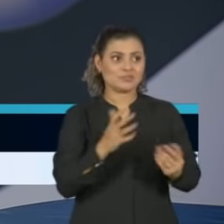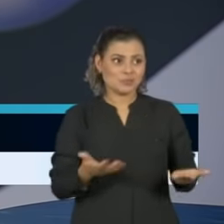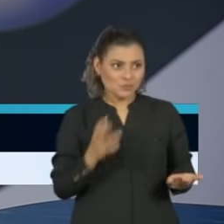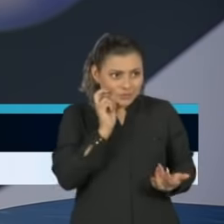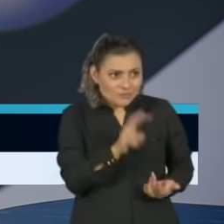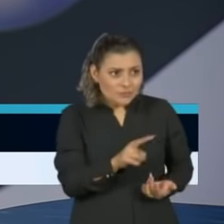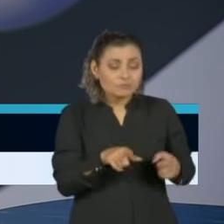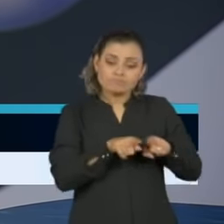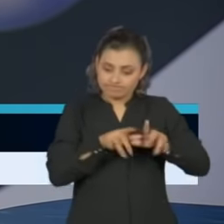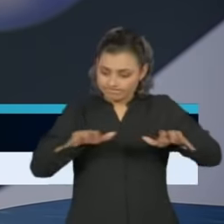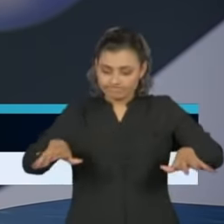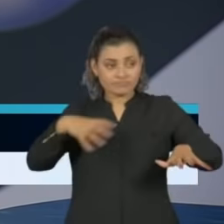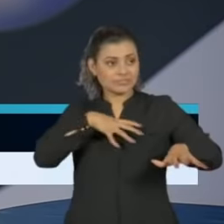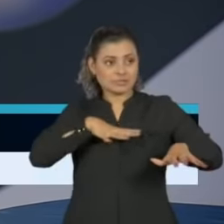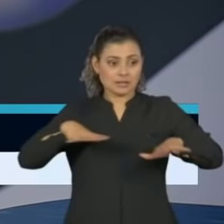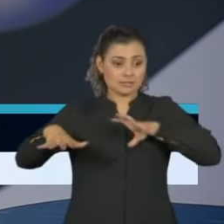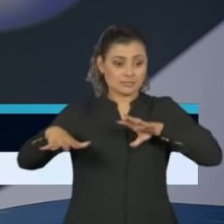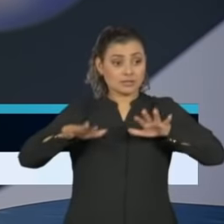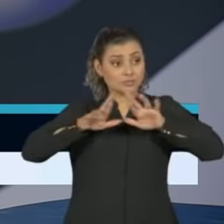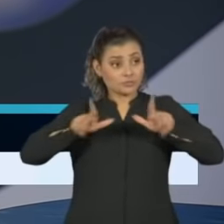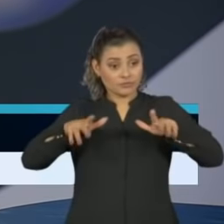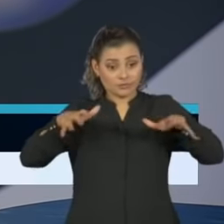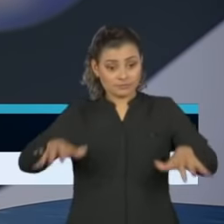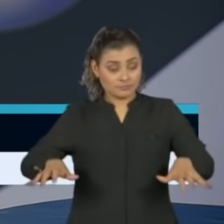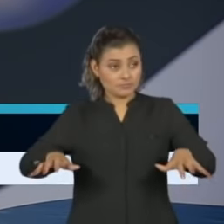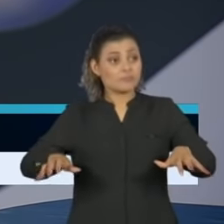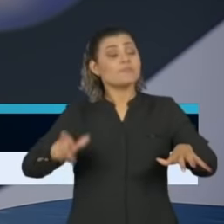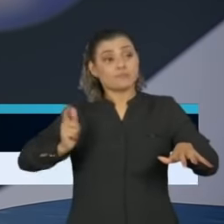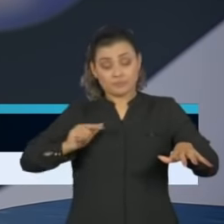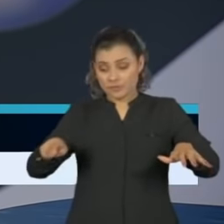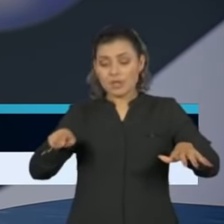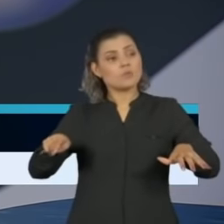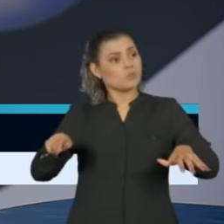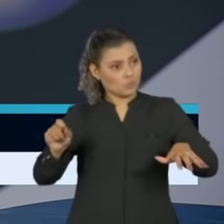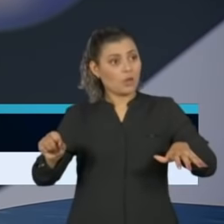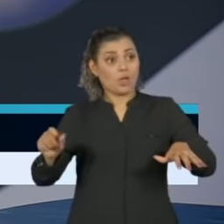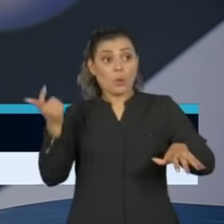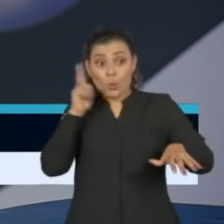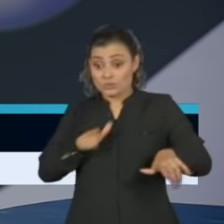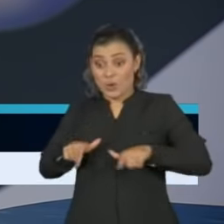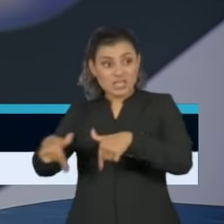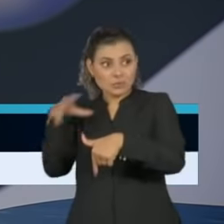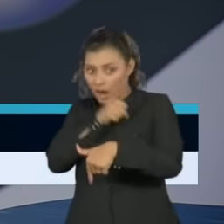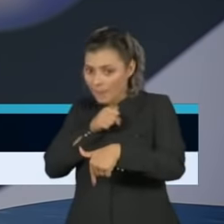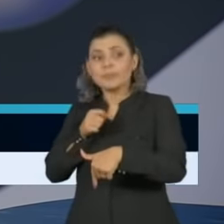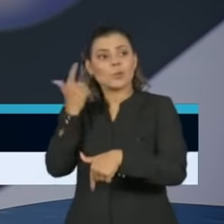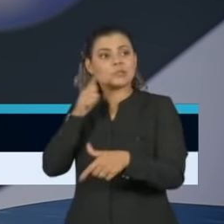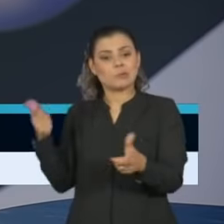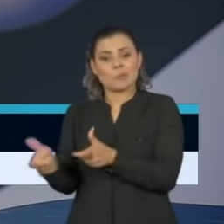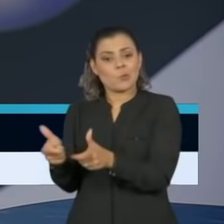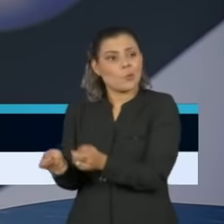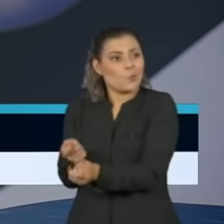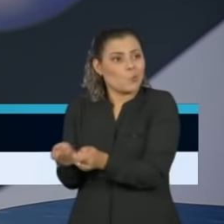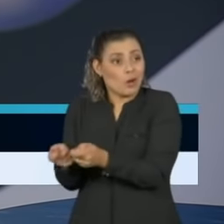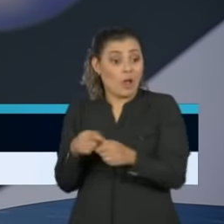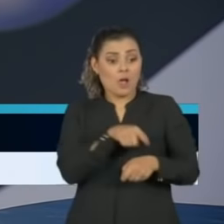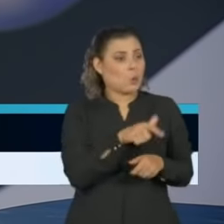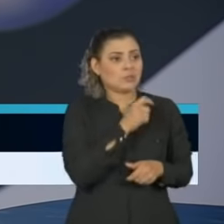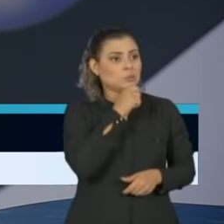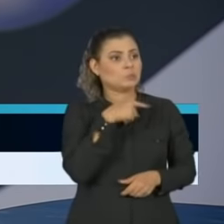agora. Então, é importantíssimo que isso tenha sido feito. A gente pode, isso pode e vai ter um impacto muito grande na minimização